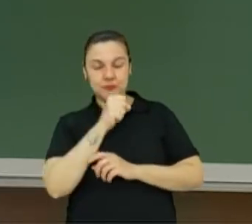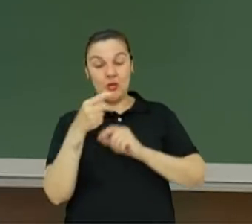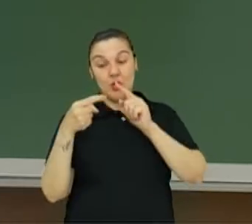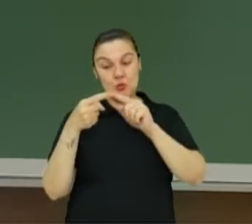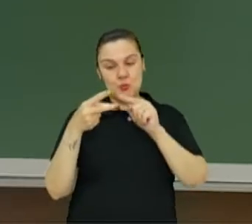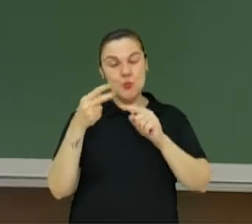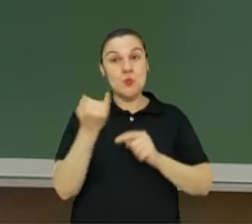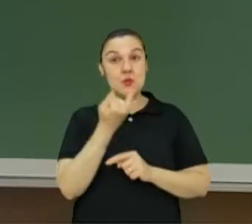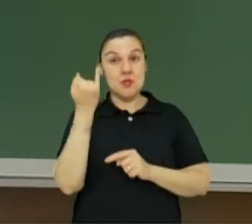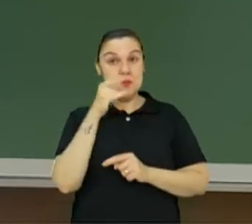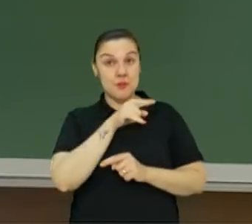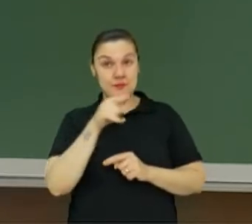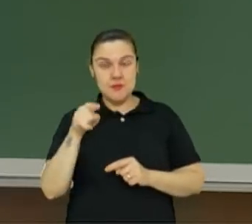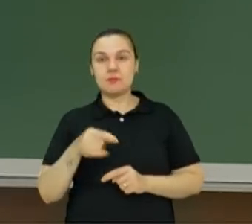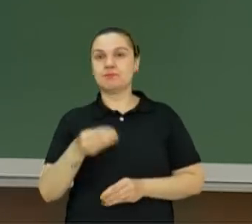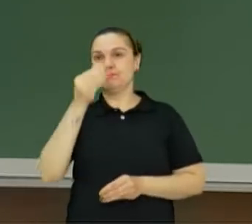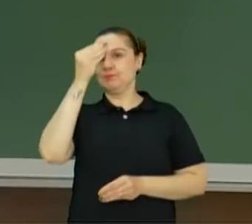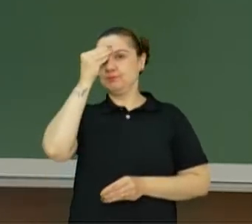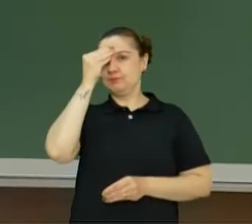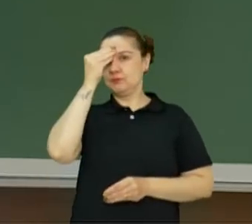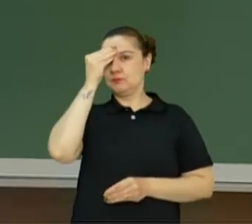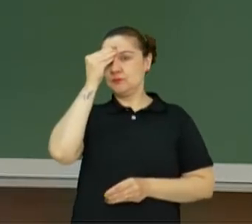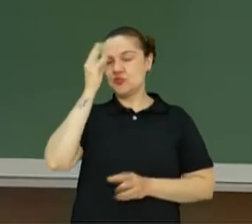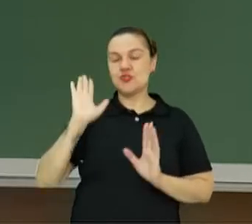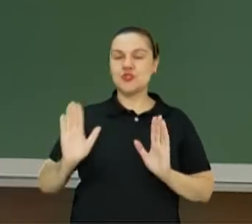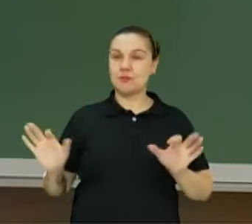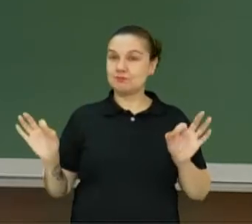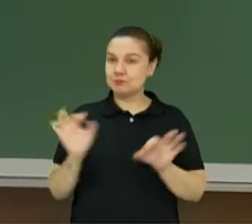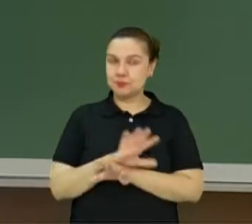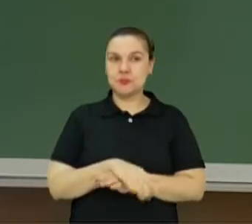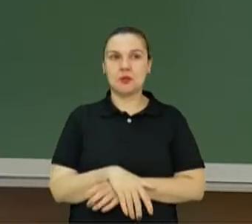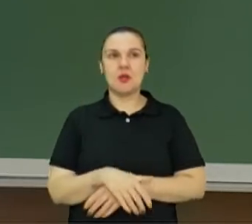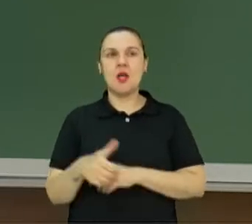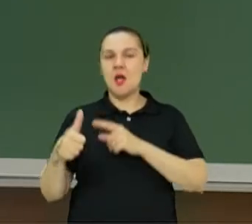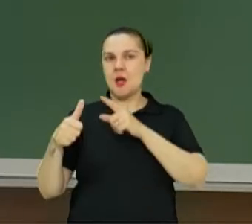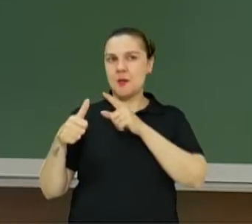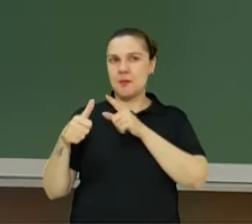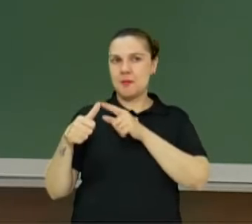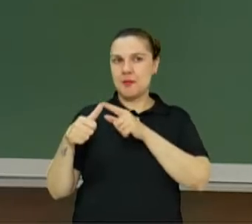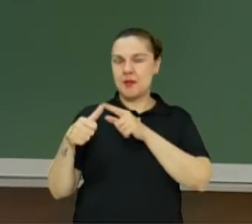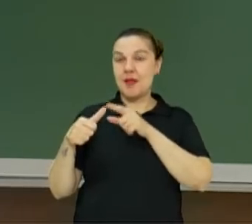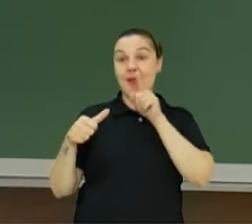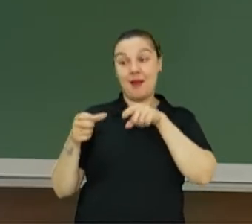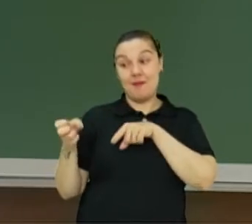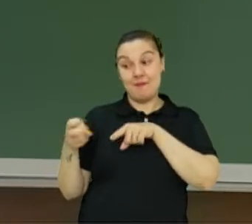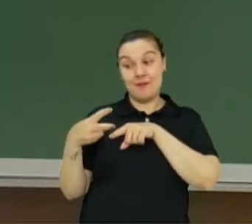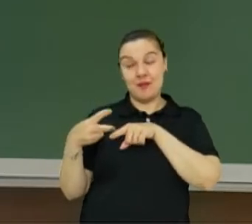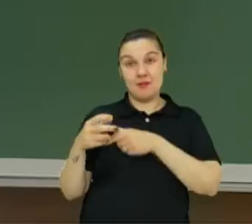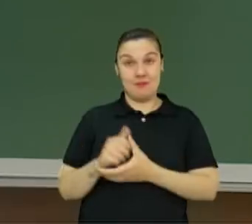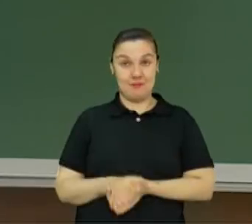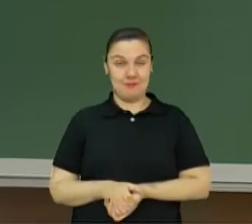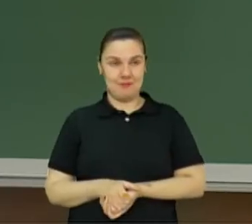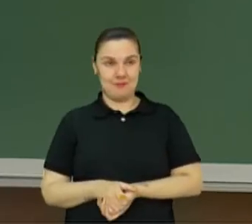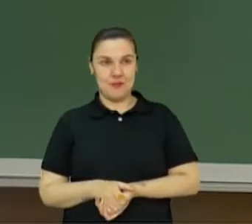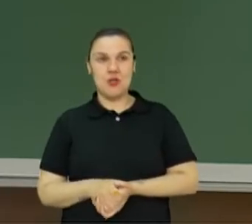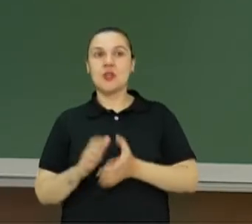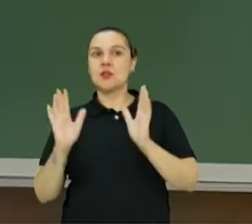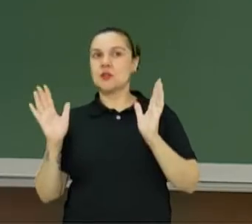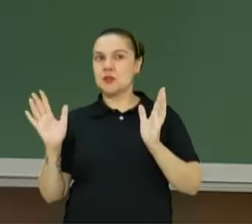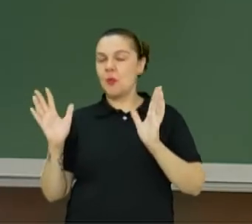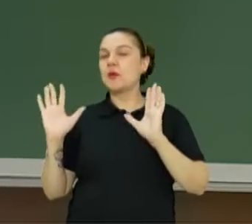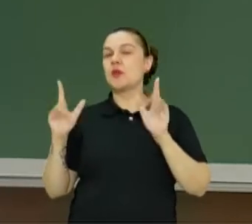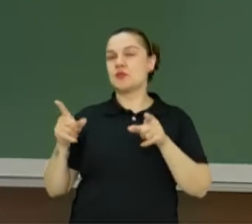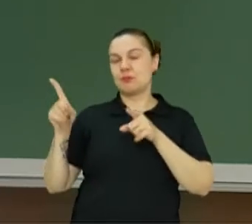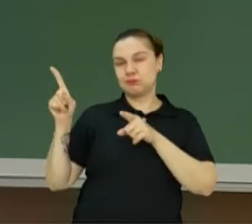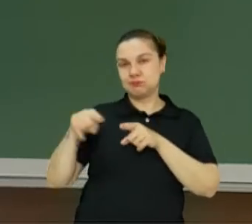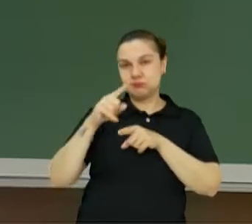duas coisinhas importantes que já matam a charada. A primeira que ela é viral. Então, você já poderia